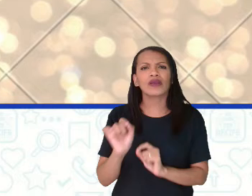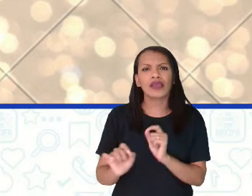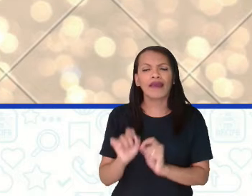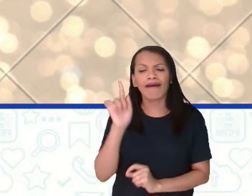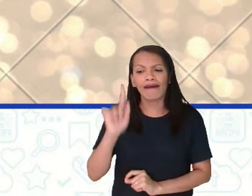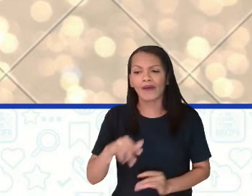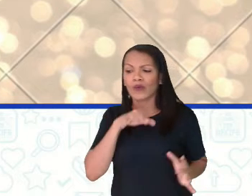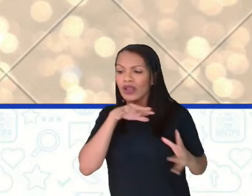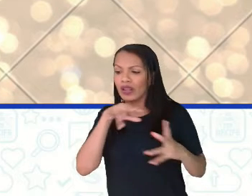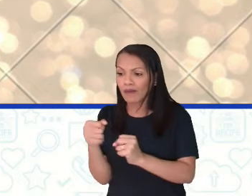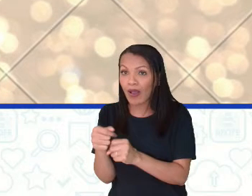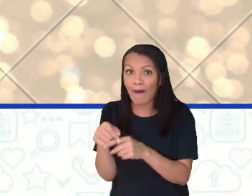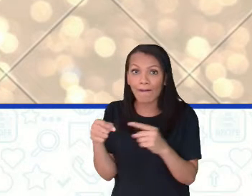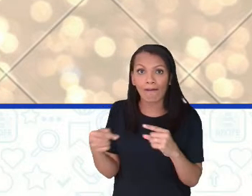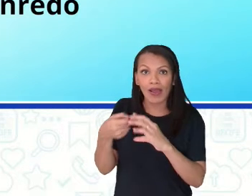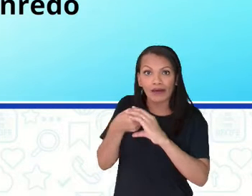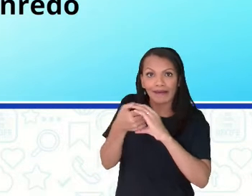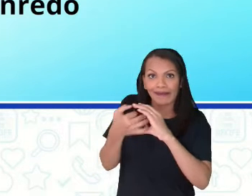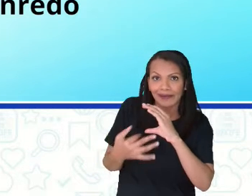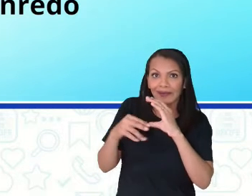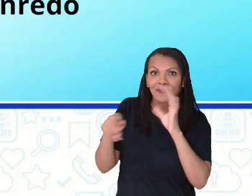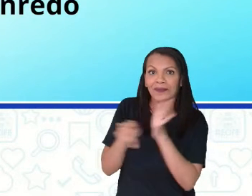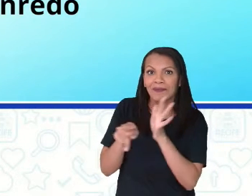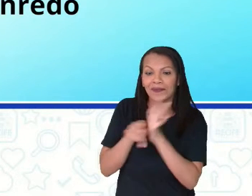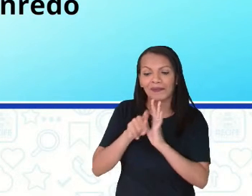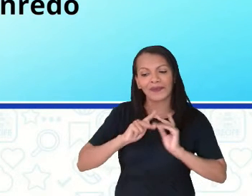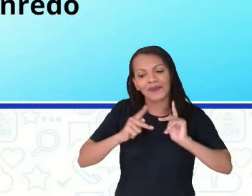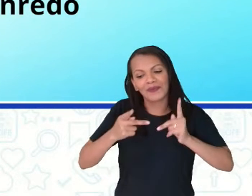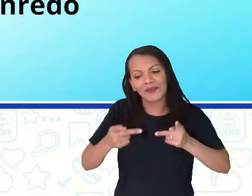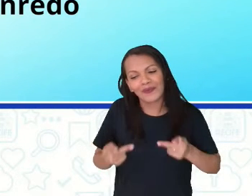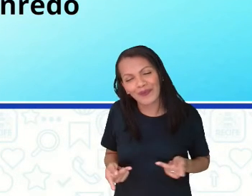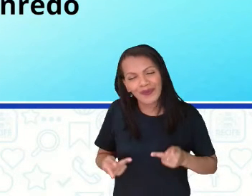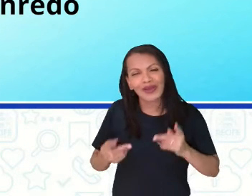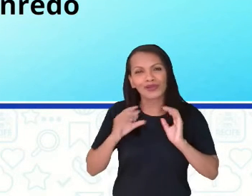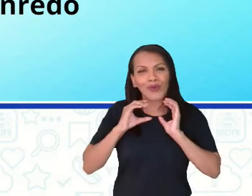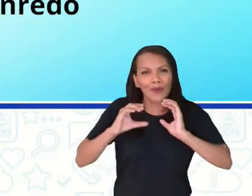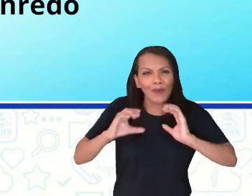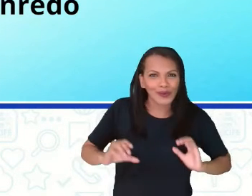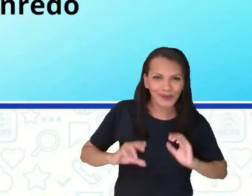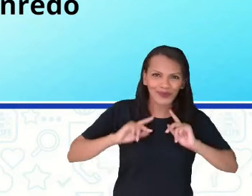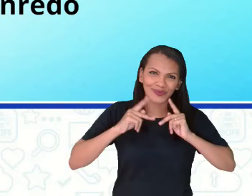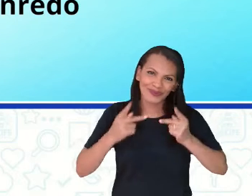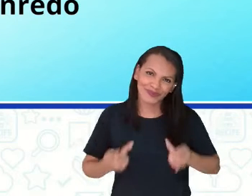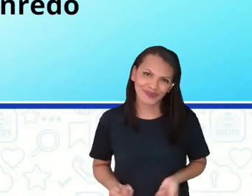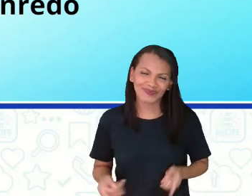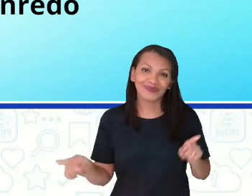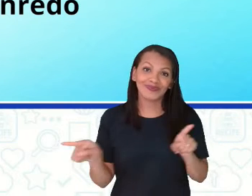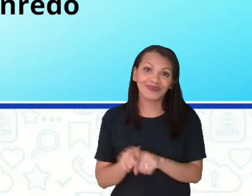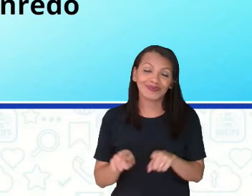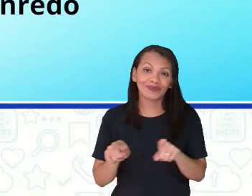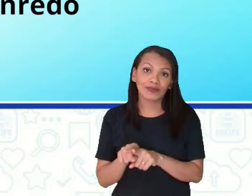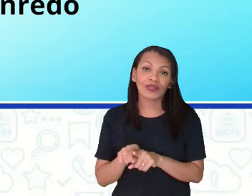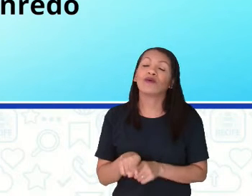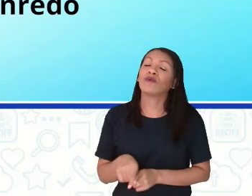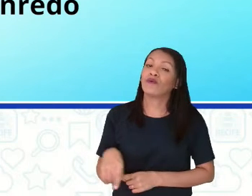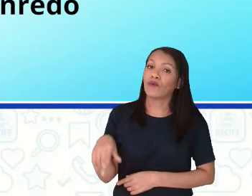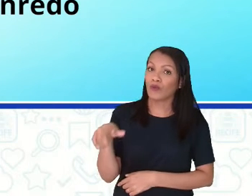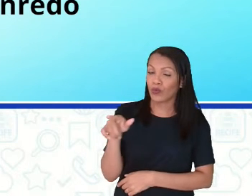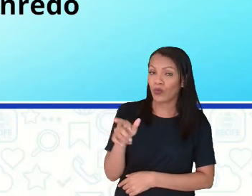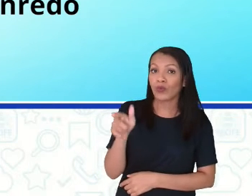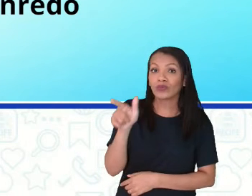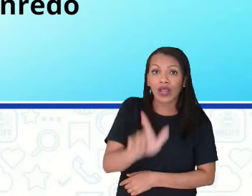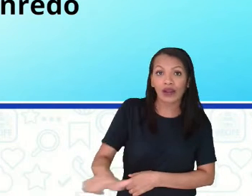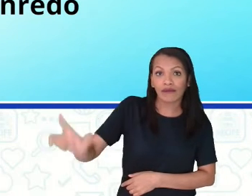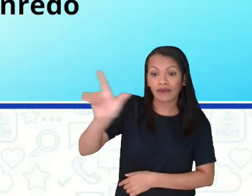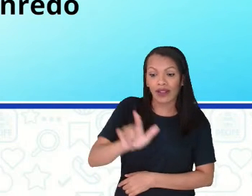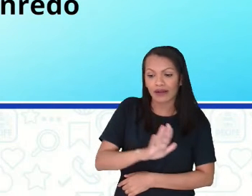personificação das personagens animais, né? Bastante utilizada na literatura infantil, A fábula